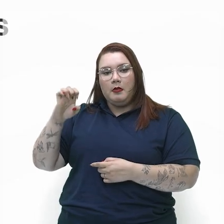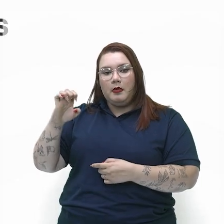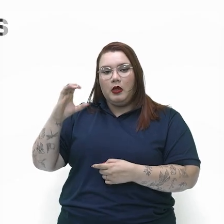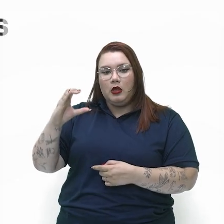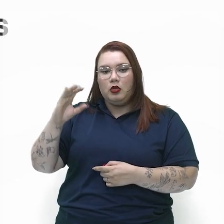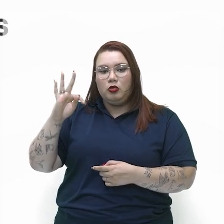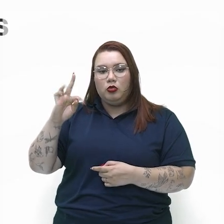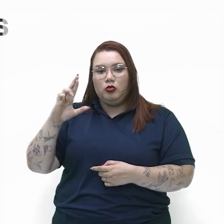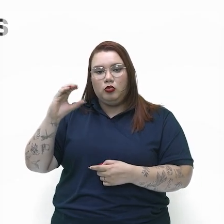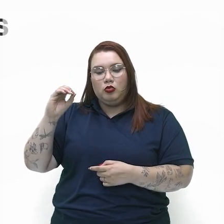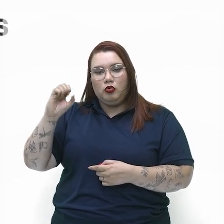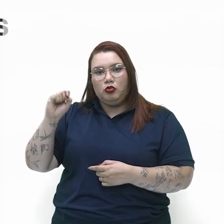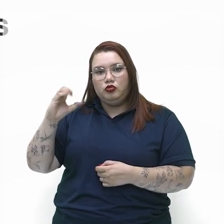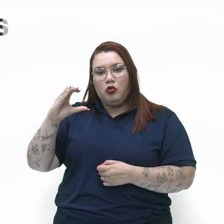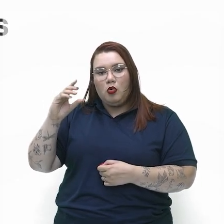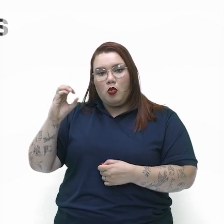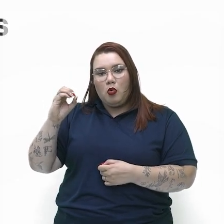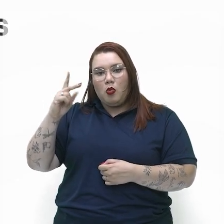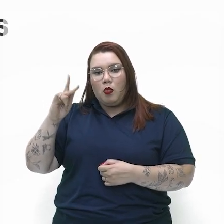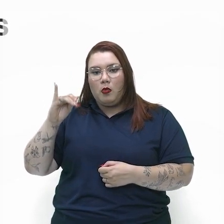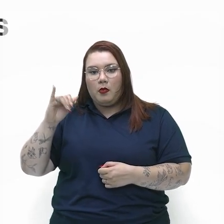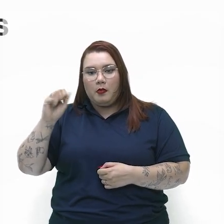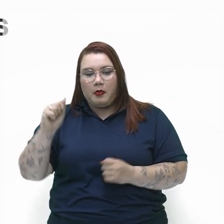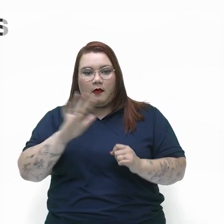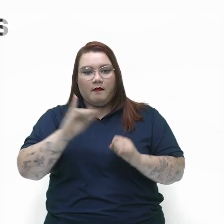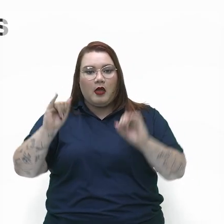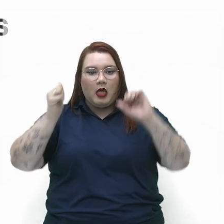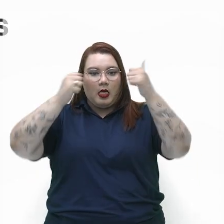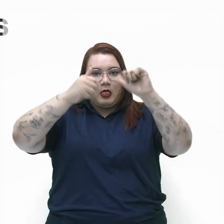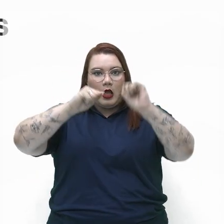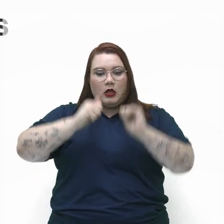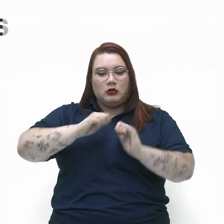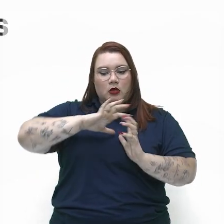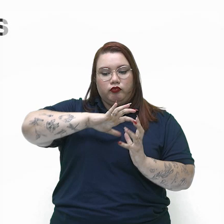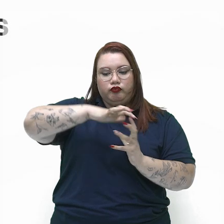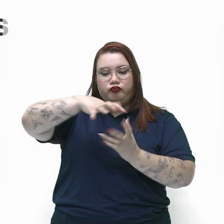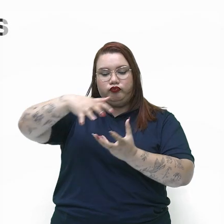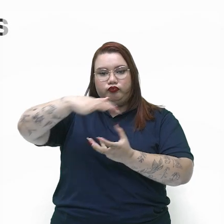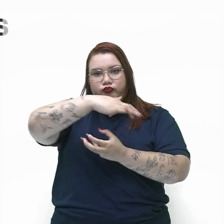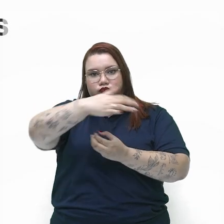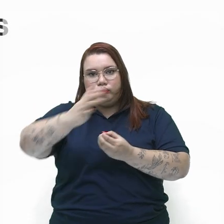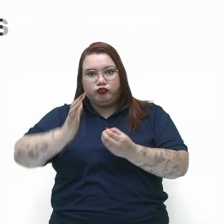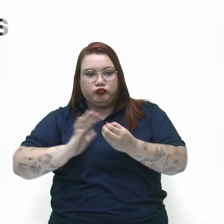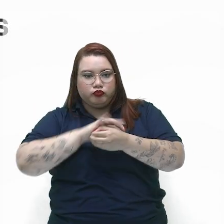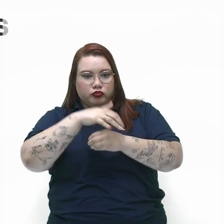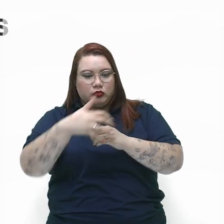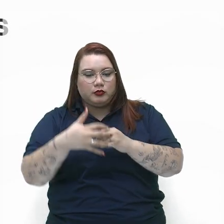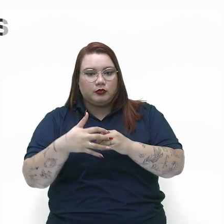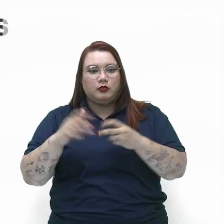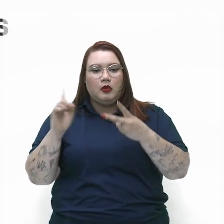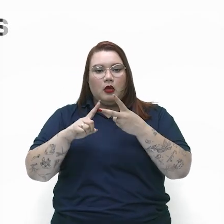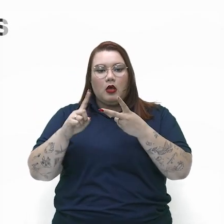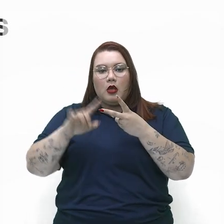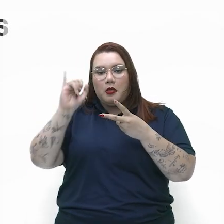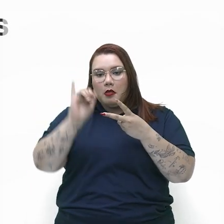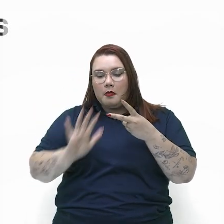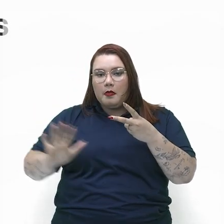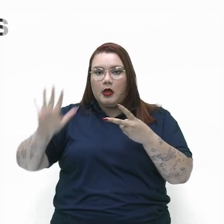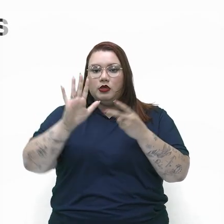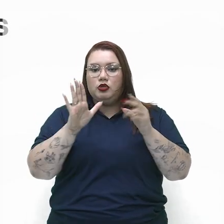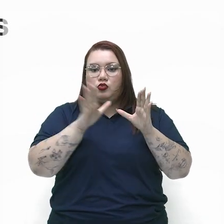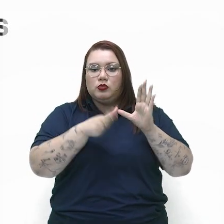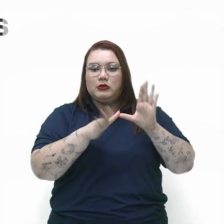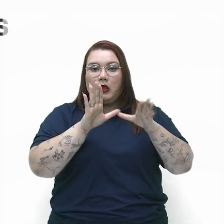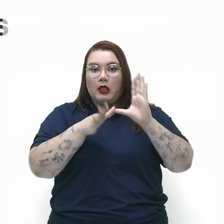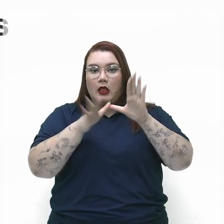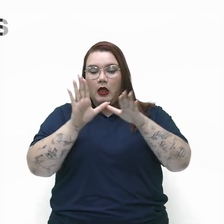espectroscopia de transmissão, né, que vai analisar as atmosferas durante os trânsitos, imagens diretas